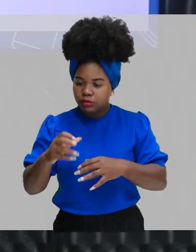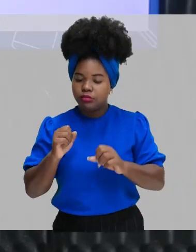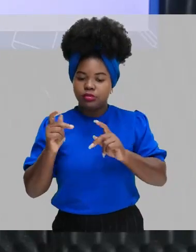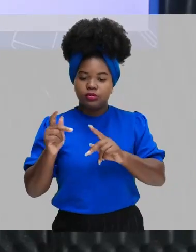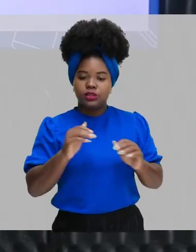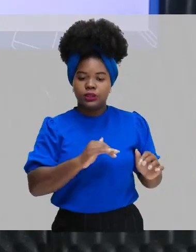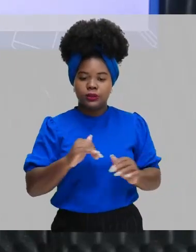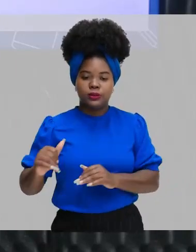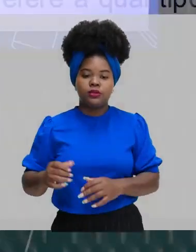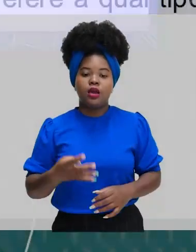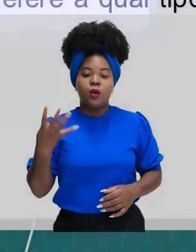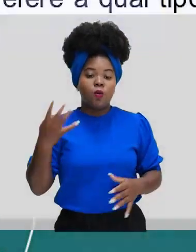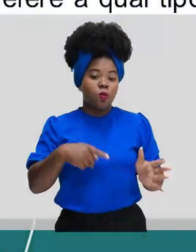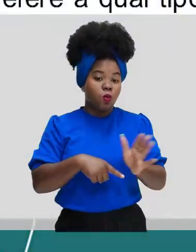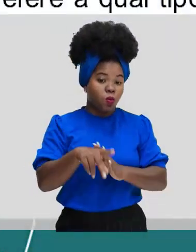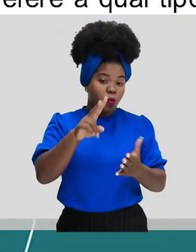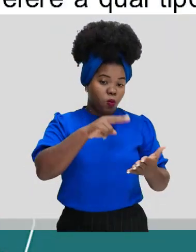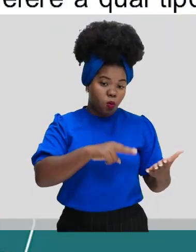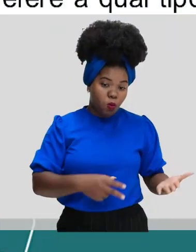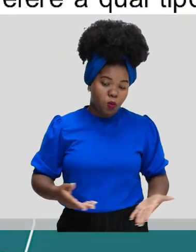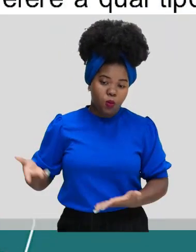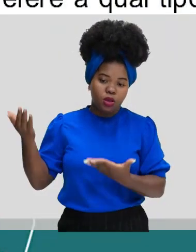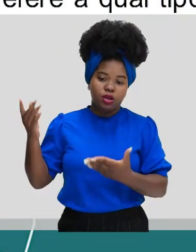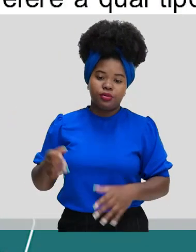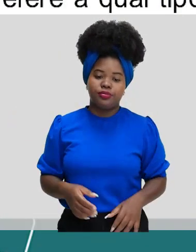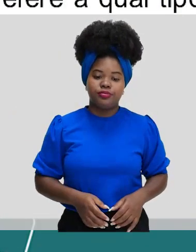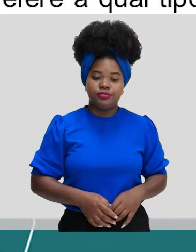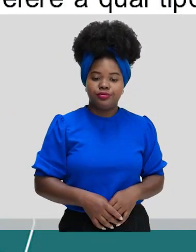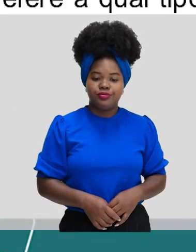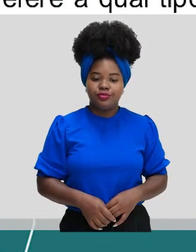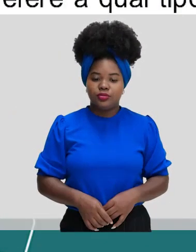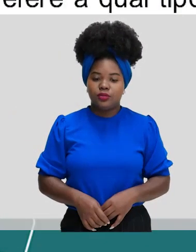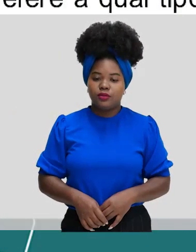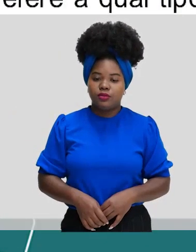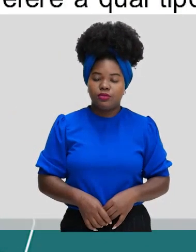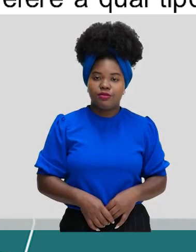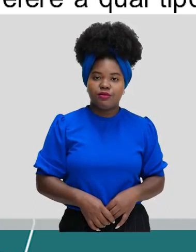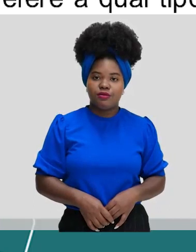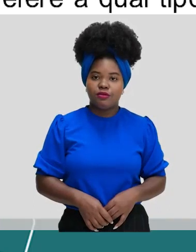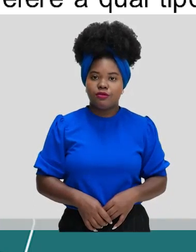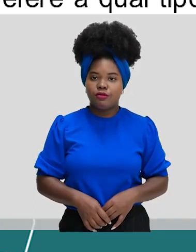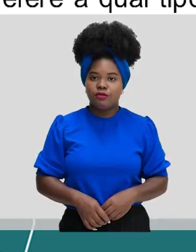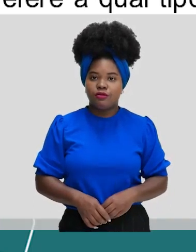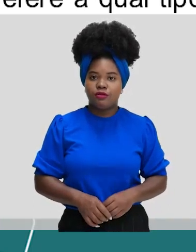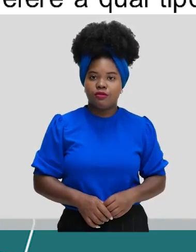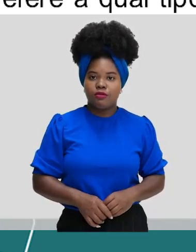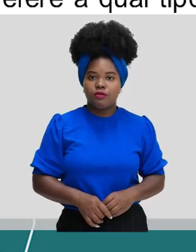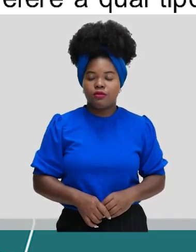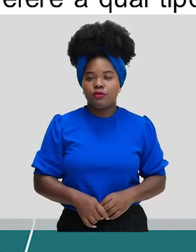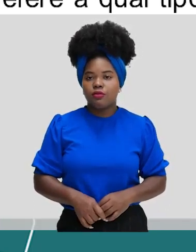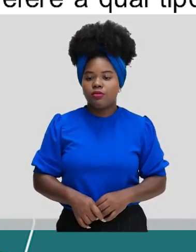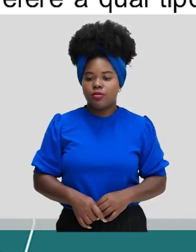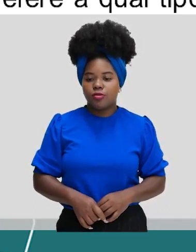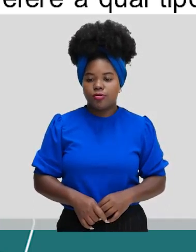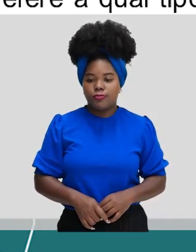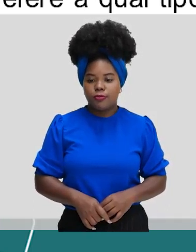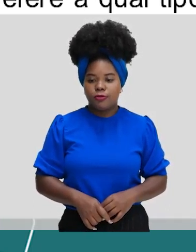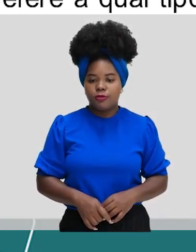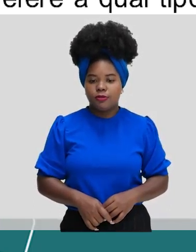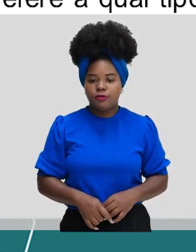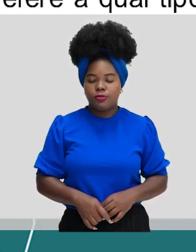uma o avanço científico e tecnológico da física nuclear permitiu conhecer com